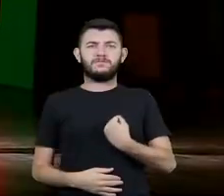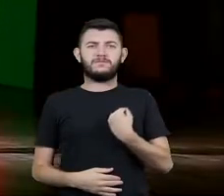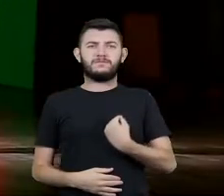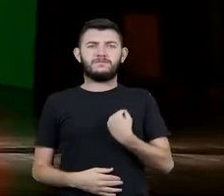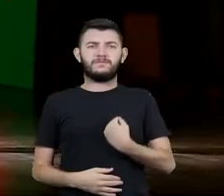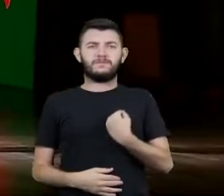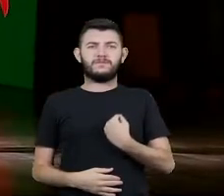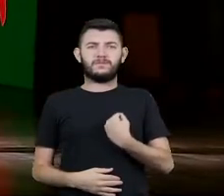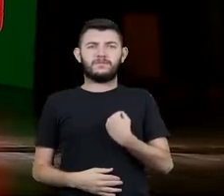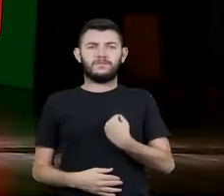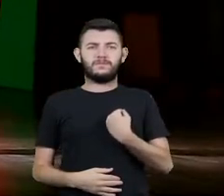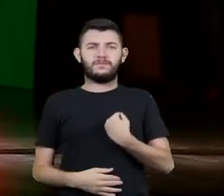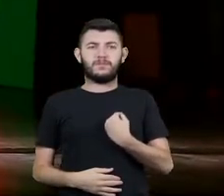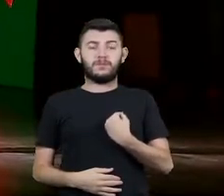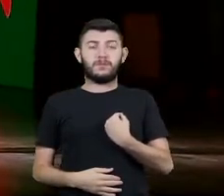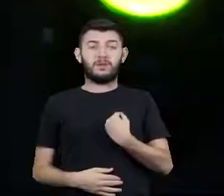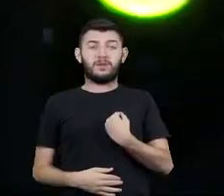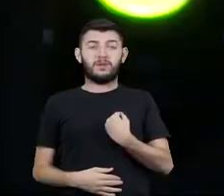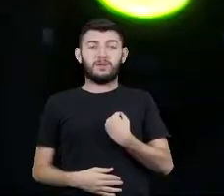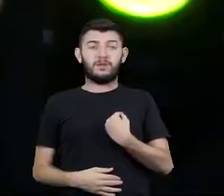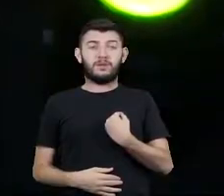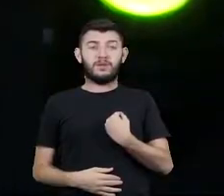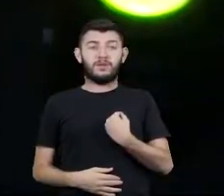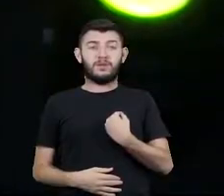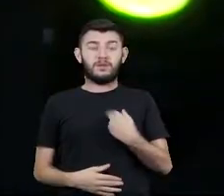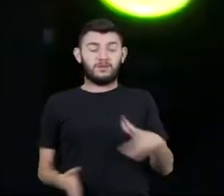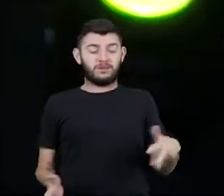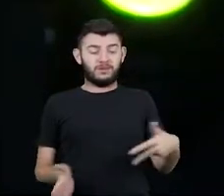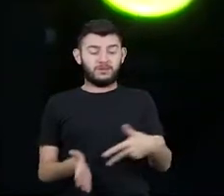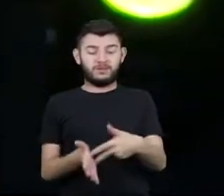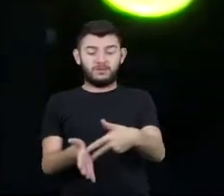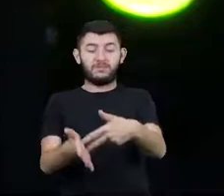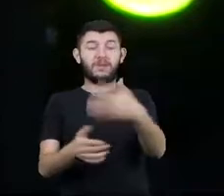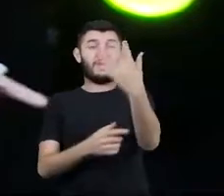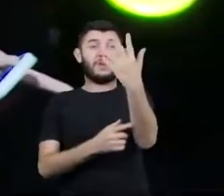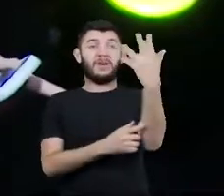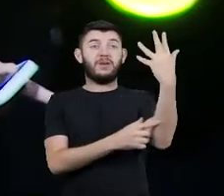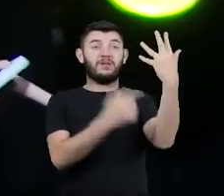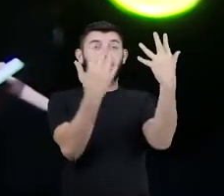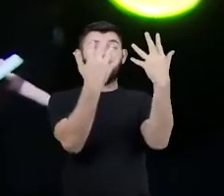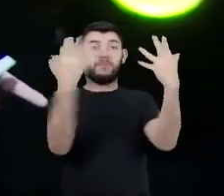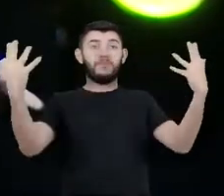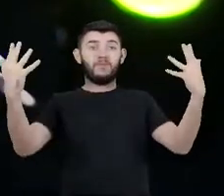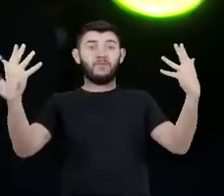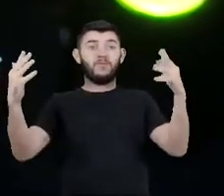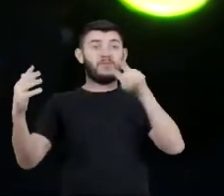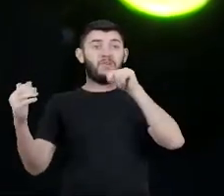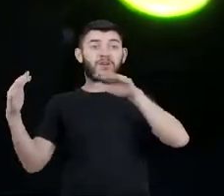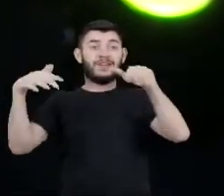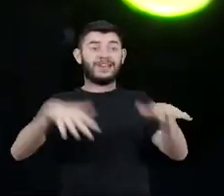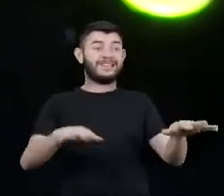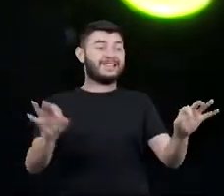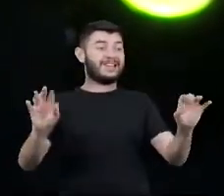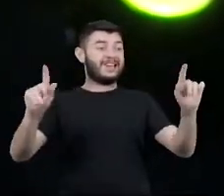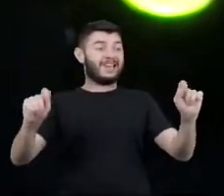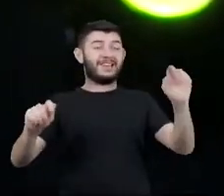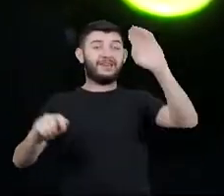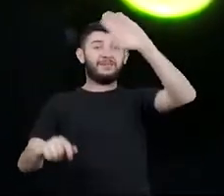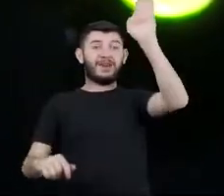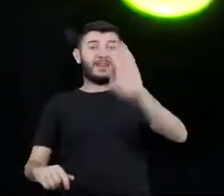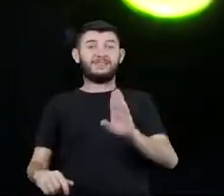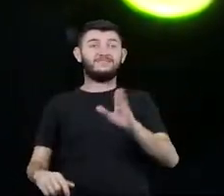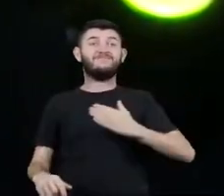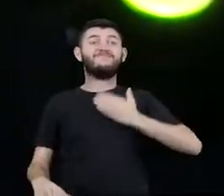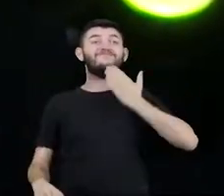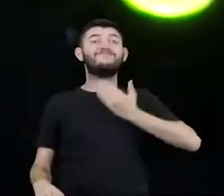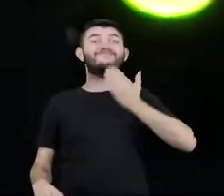floresta, sem a Amazônia, não existe Brasil. E nós somos a Amazônia. Povos